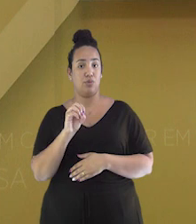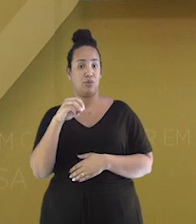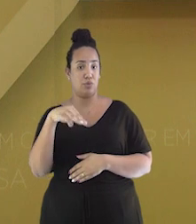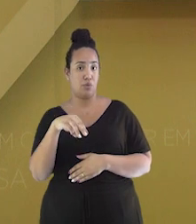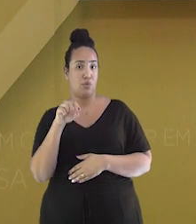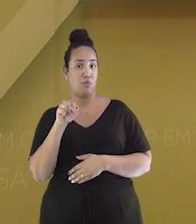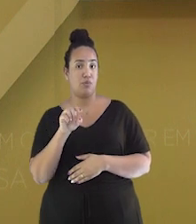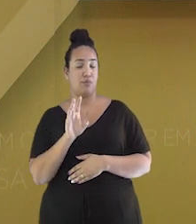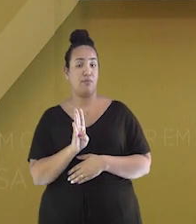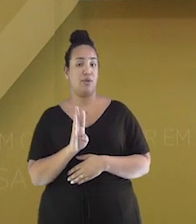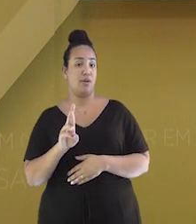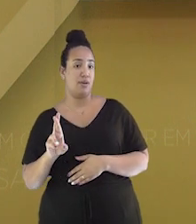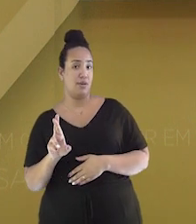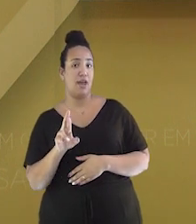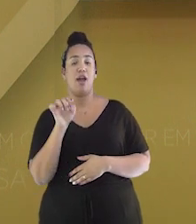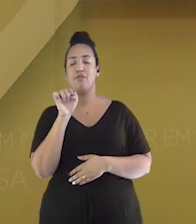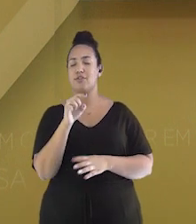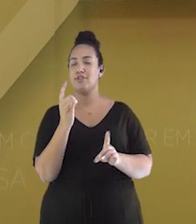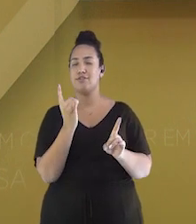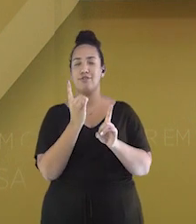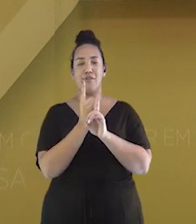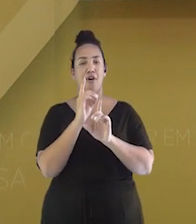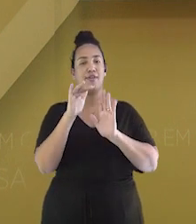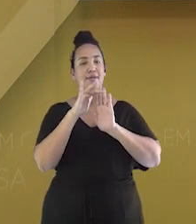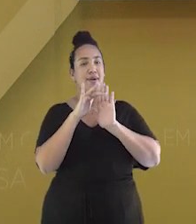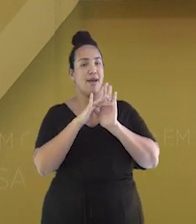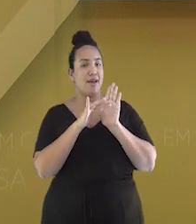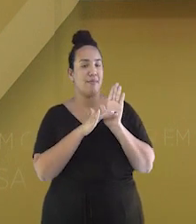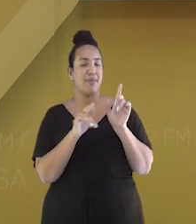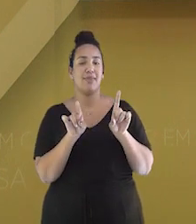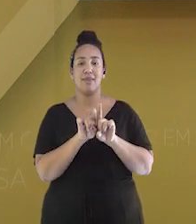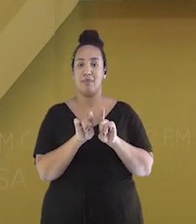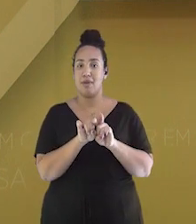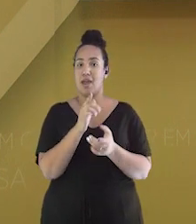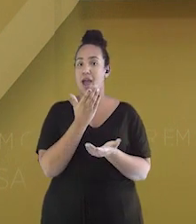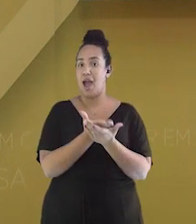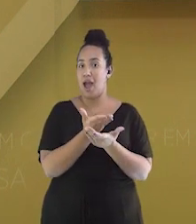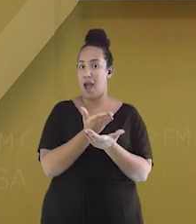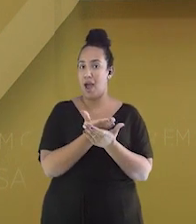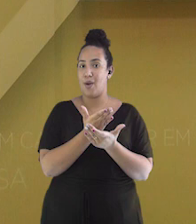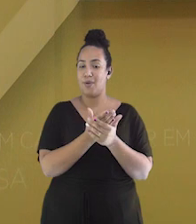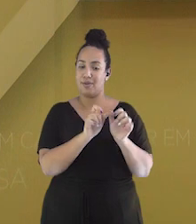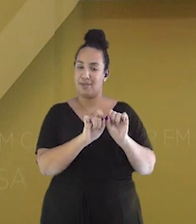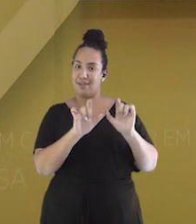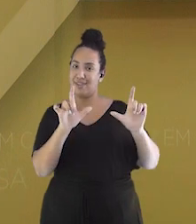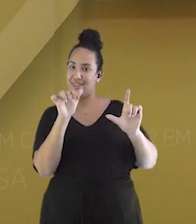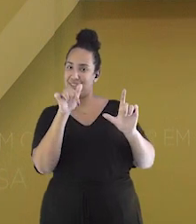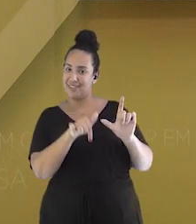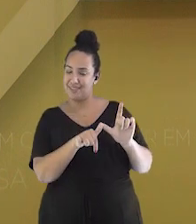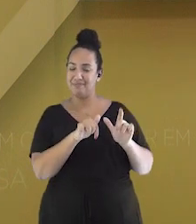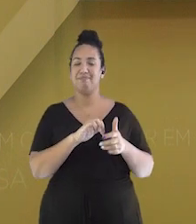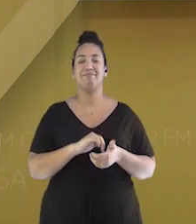tvdvencasa.com.br. Lá você confere toda a nossa programação, além das aulas exibidas aqui